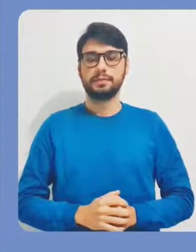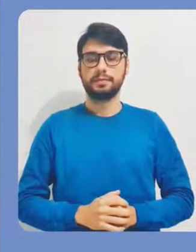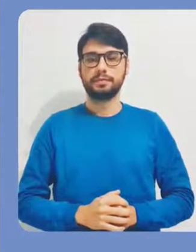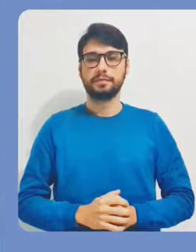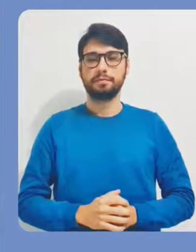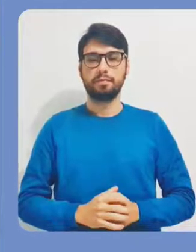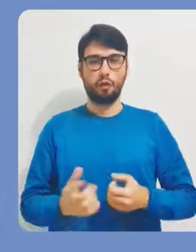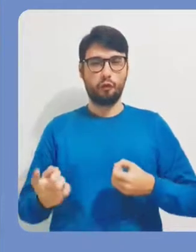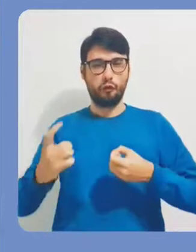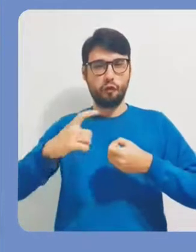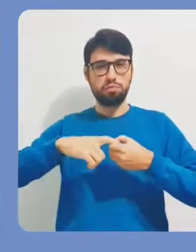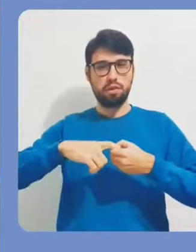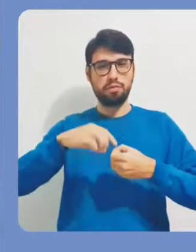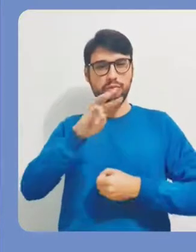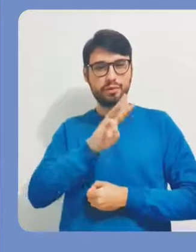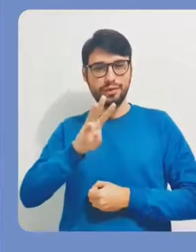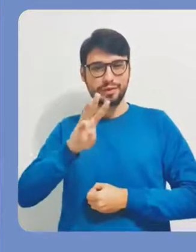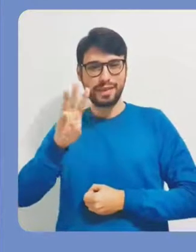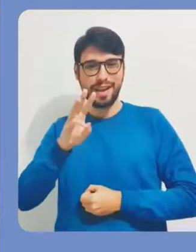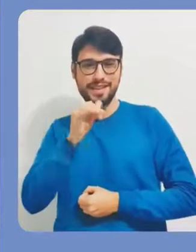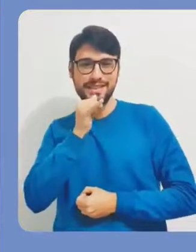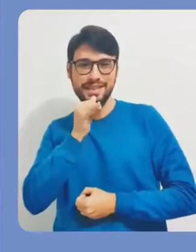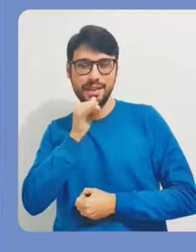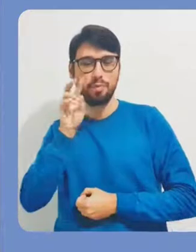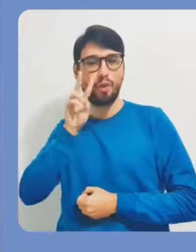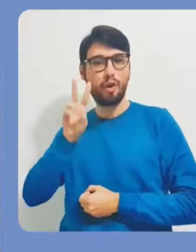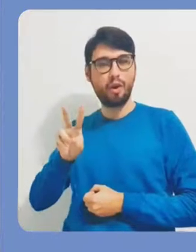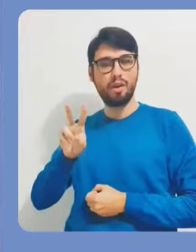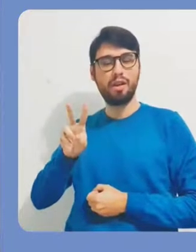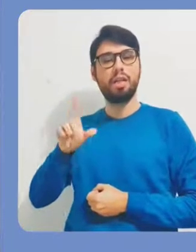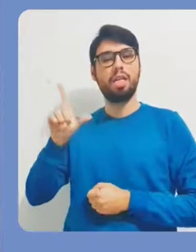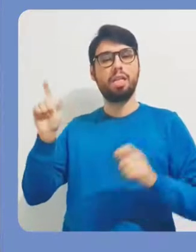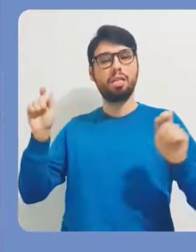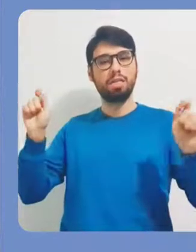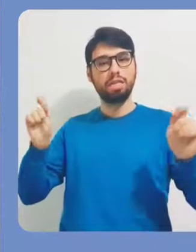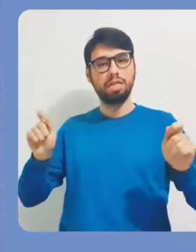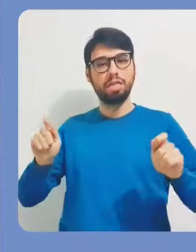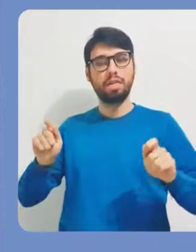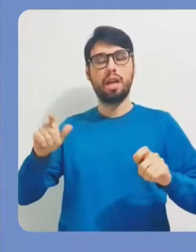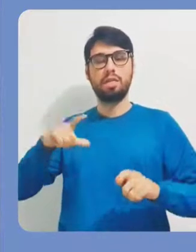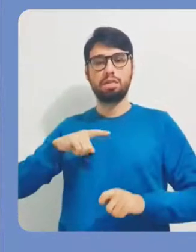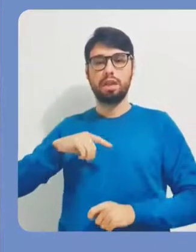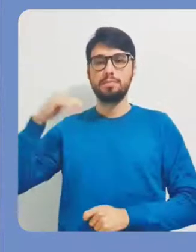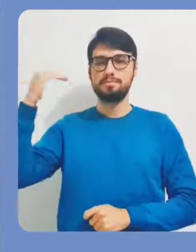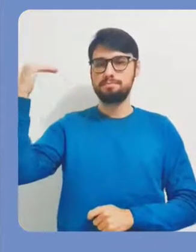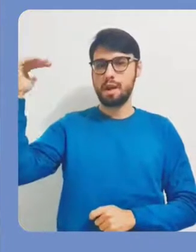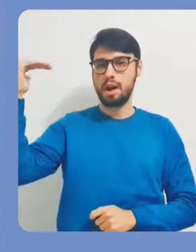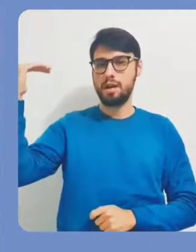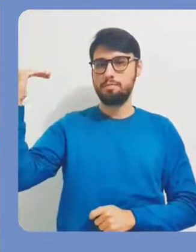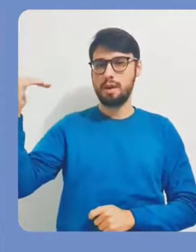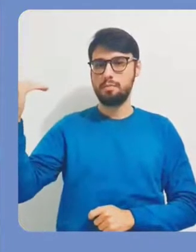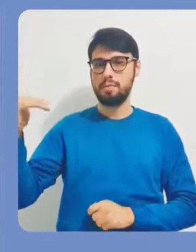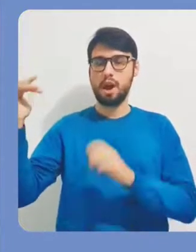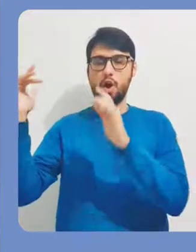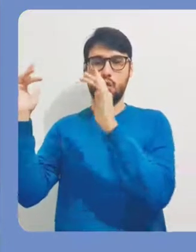Entrando aqui no nosso site de exemplo, né, vejam que eu já consigo ver as páginas aqui de contato.